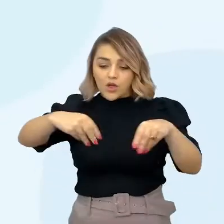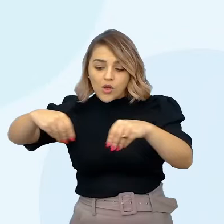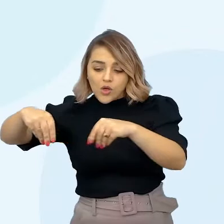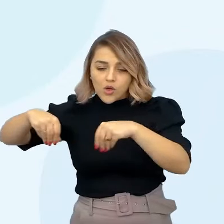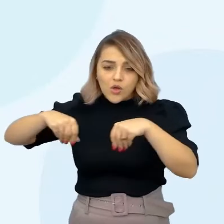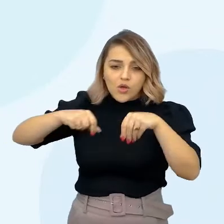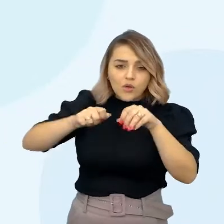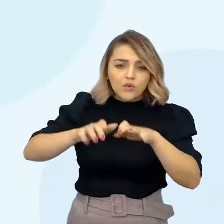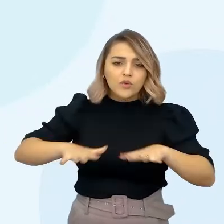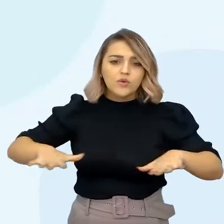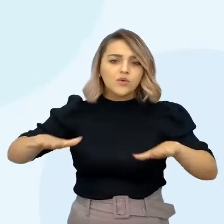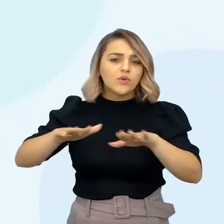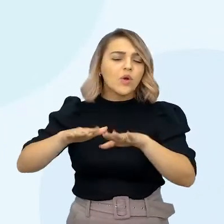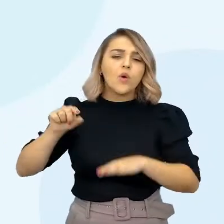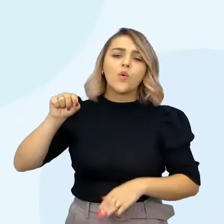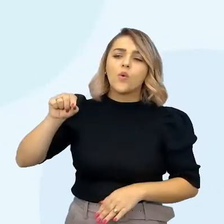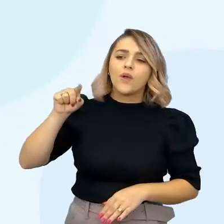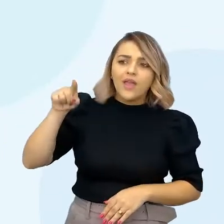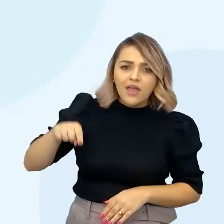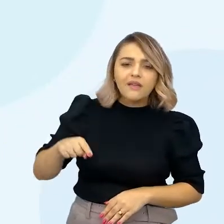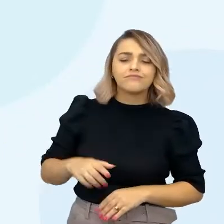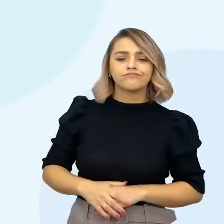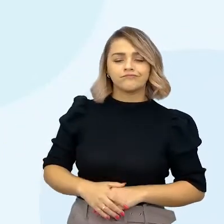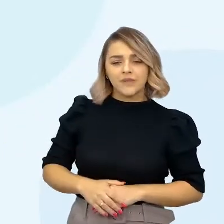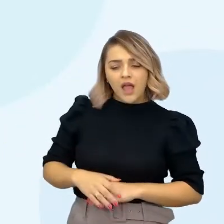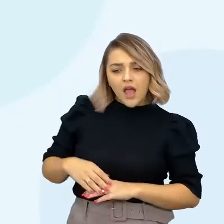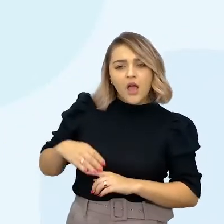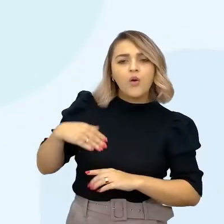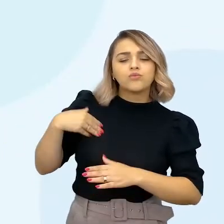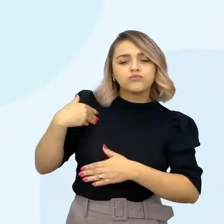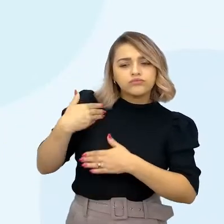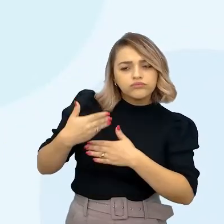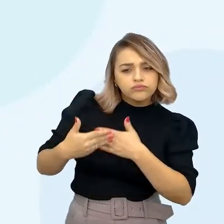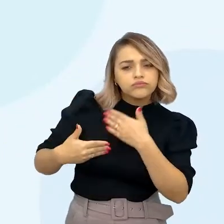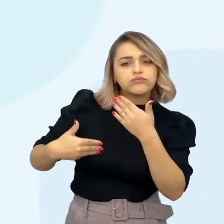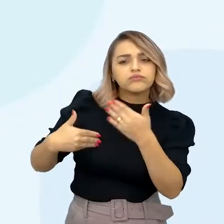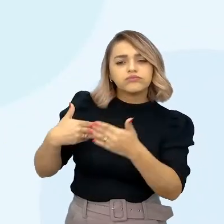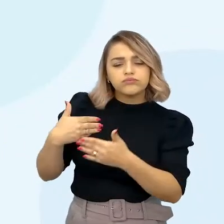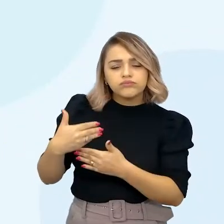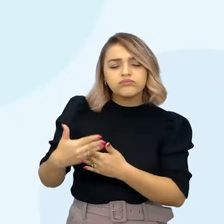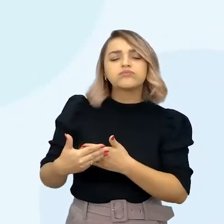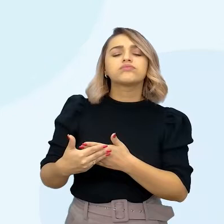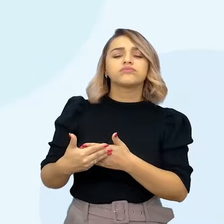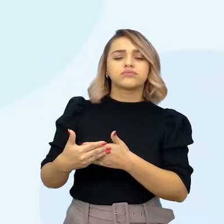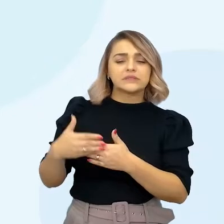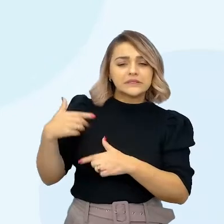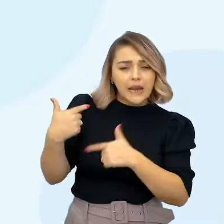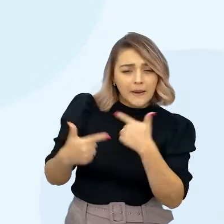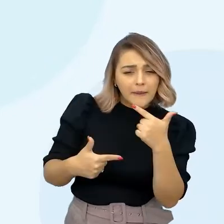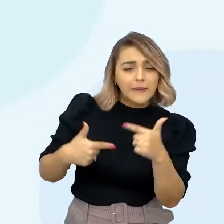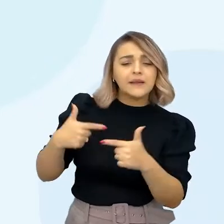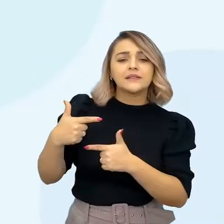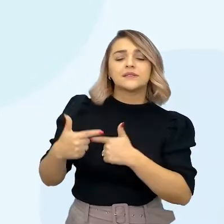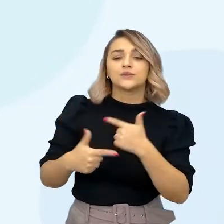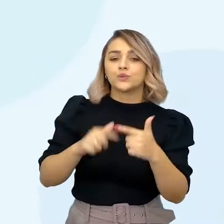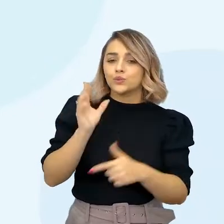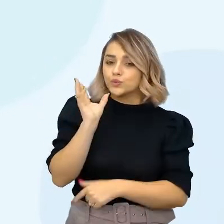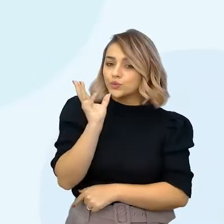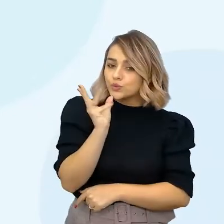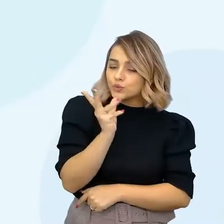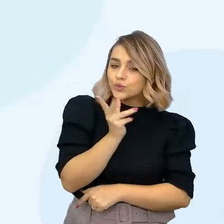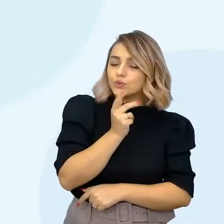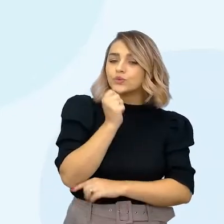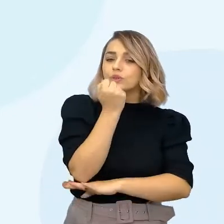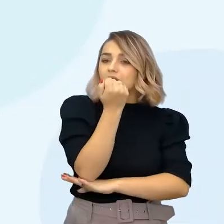de um paciente trabalho da natureza, né, que tem aí partículas que são minerais e orgânicas, vão sendo